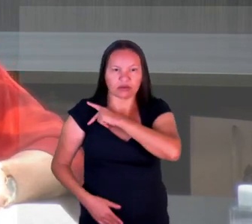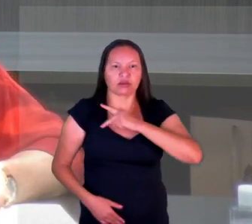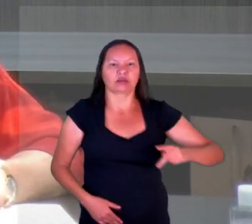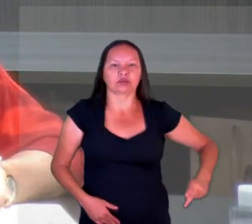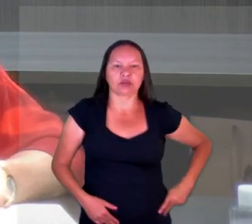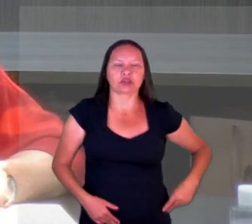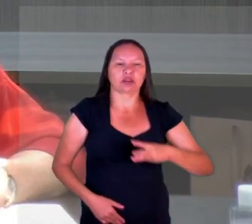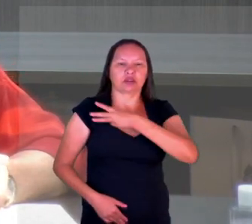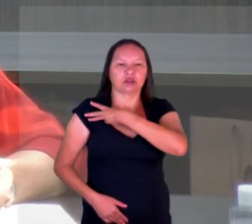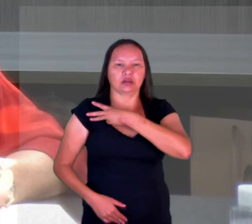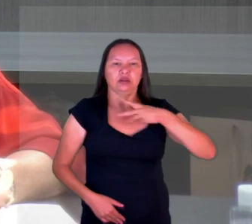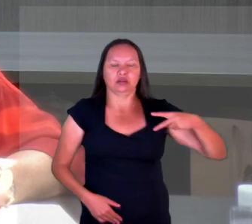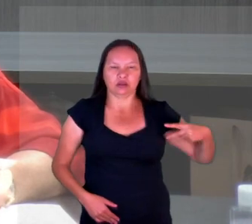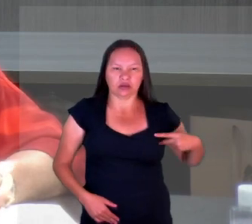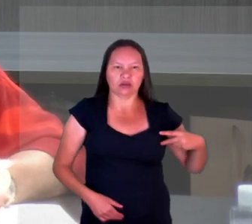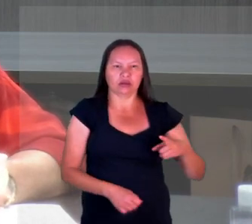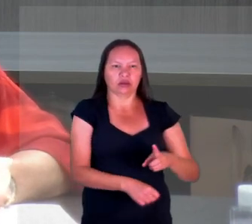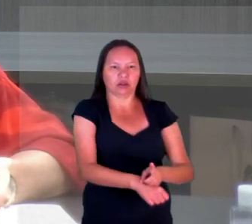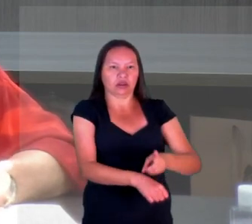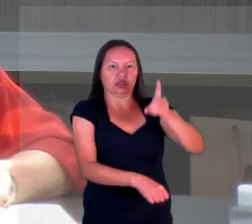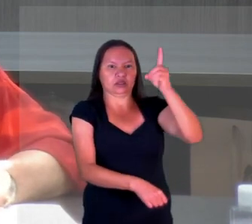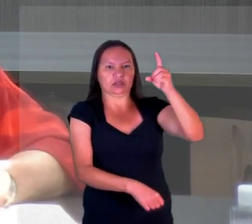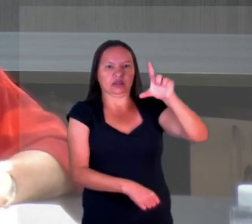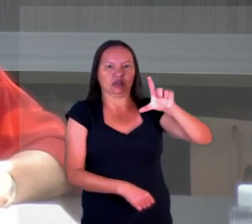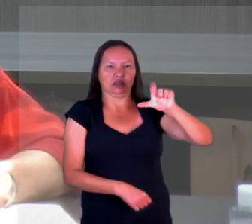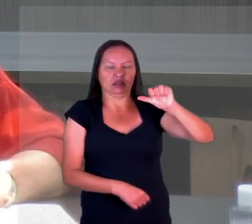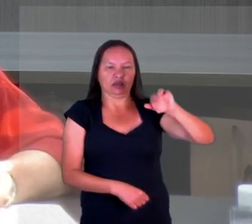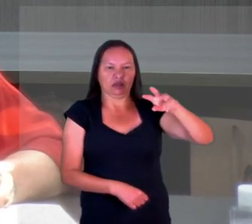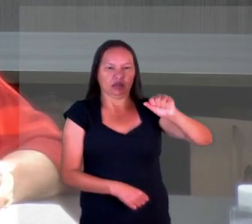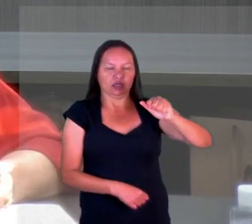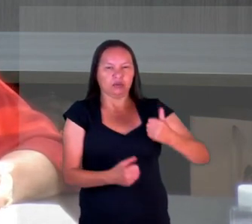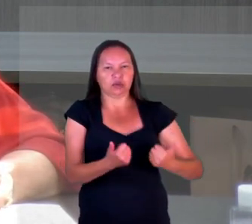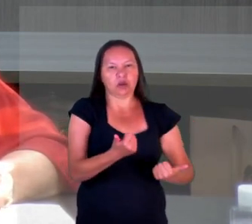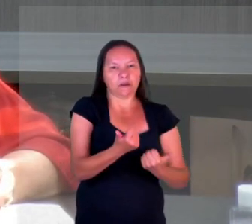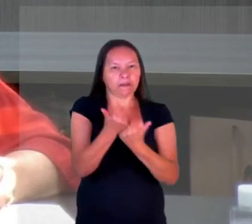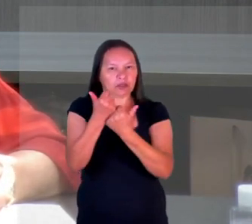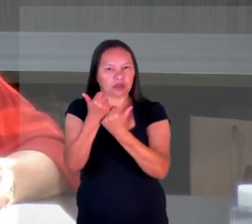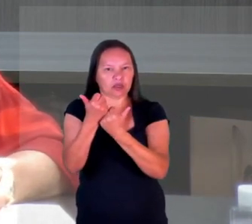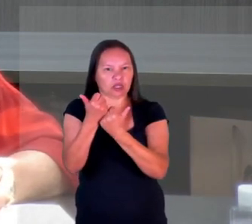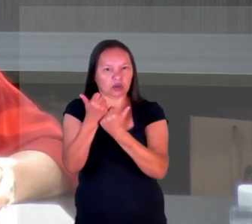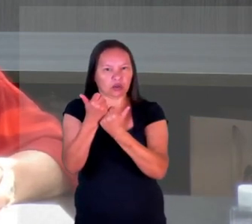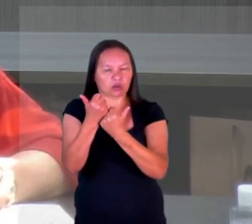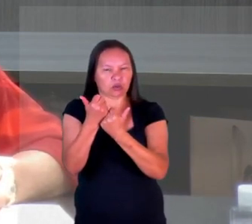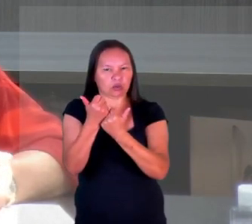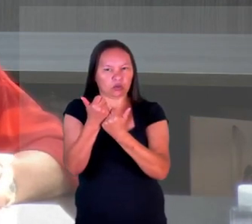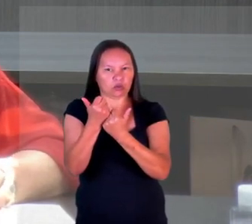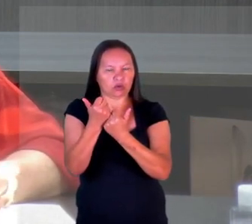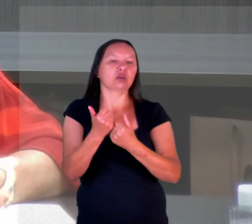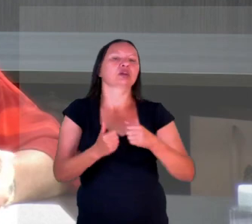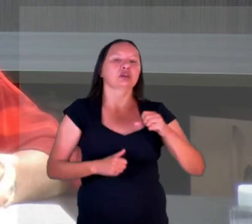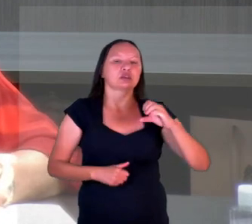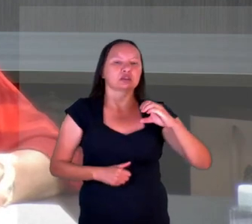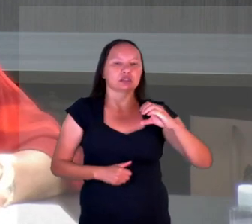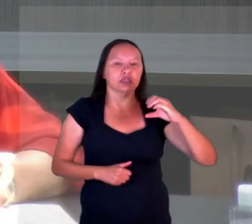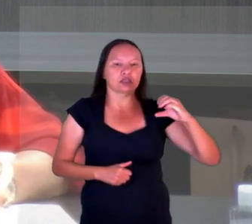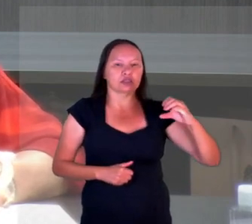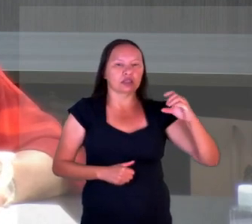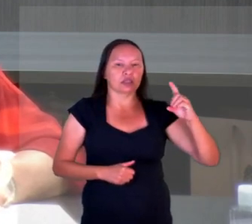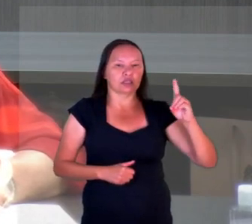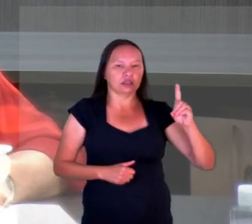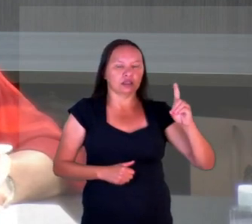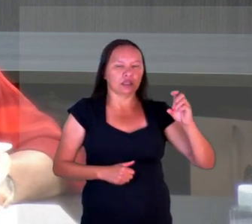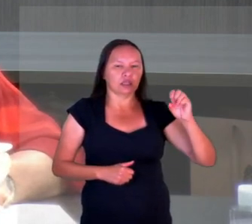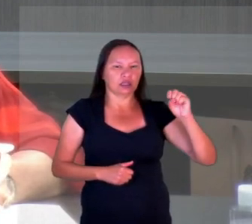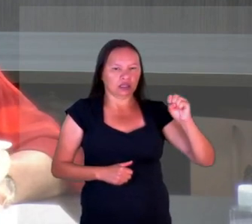comissão Conselheiro Rinaldo Reis Lima por todo o apoio dado às causas da cddf em especial a